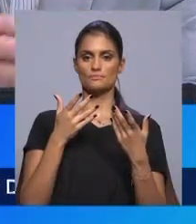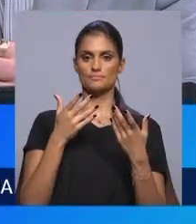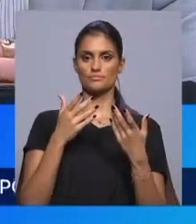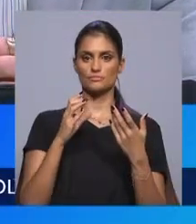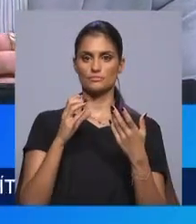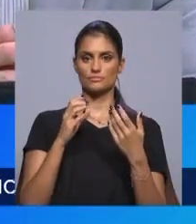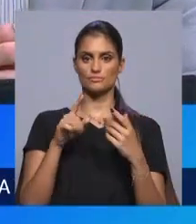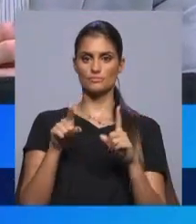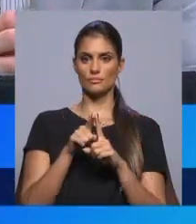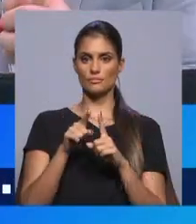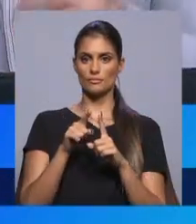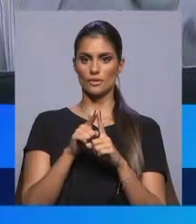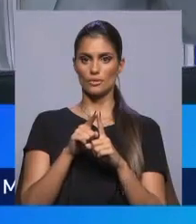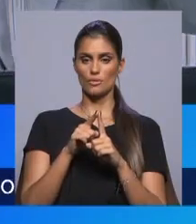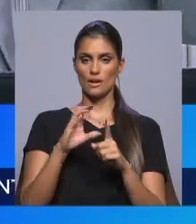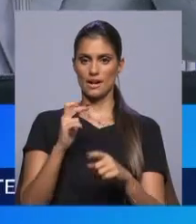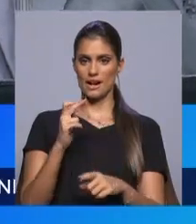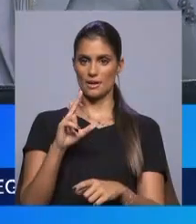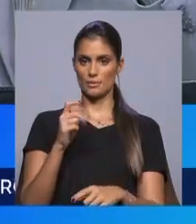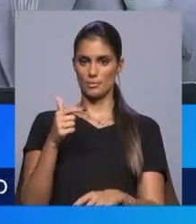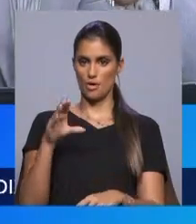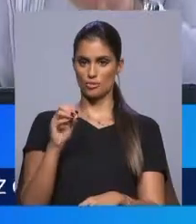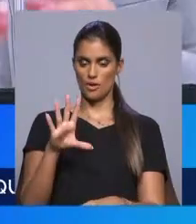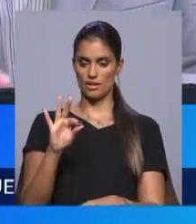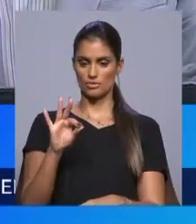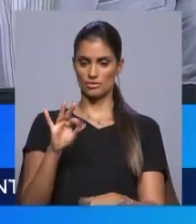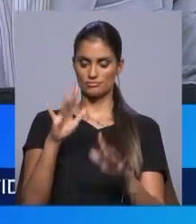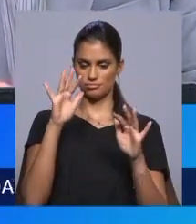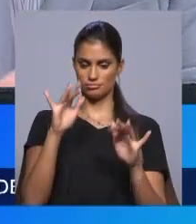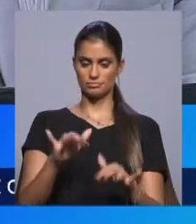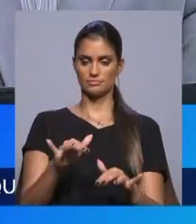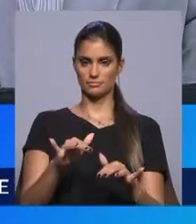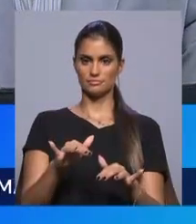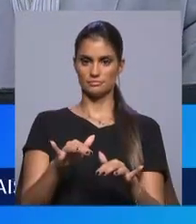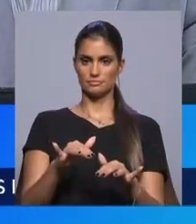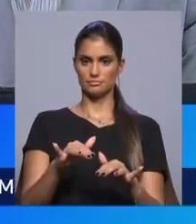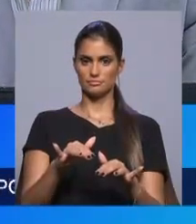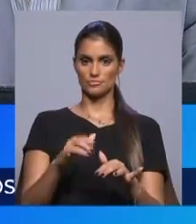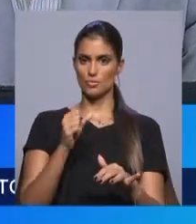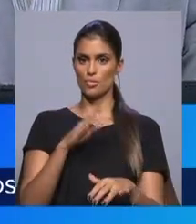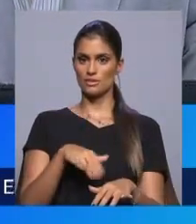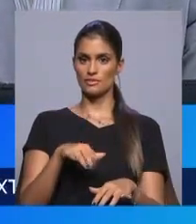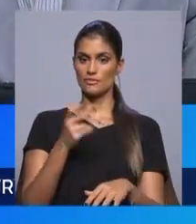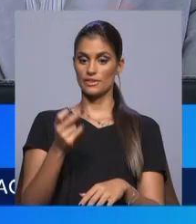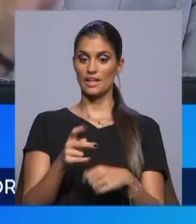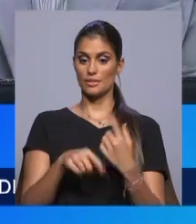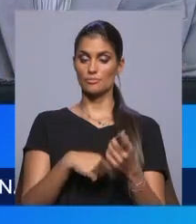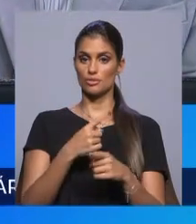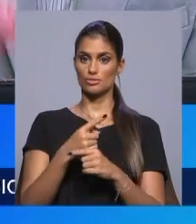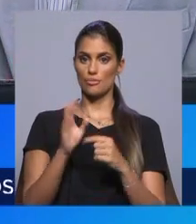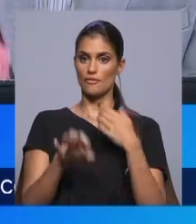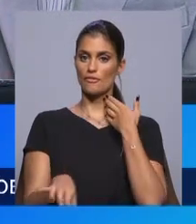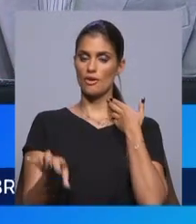carbono, um primo do carbono, o carbono 14, que começa a cair da atmosfera até à superfície. Onde é que fica depois depositado, de uma maneira